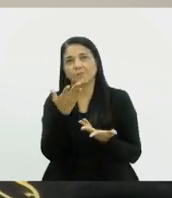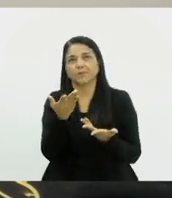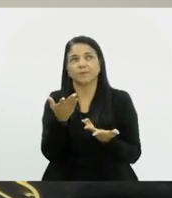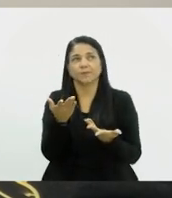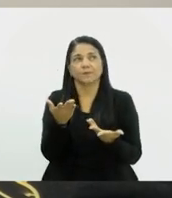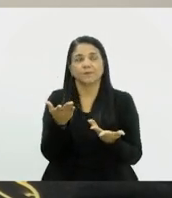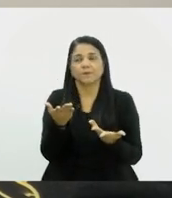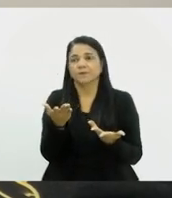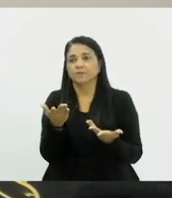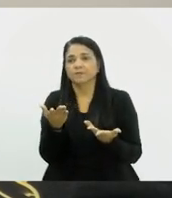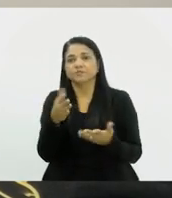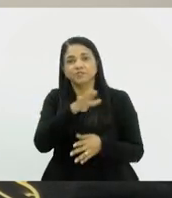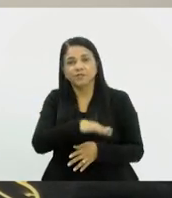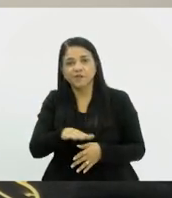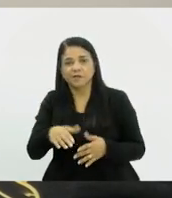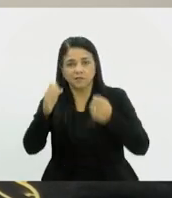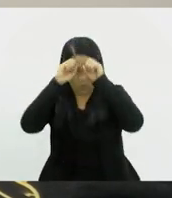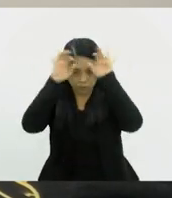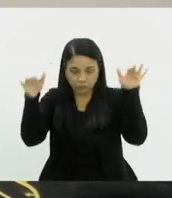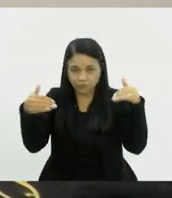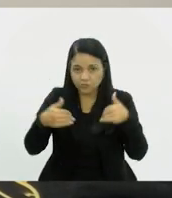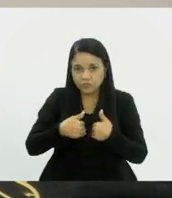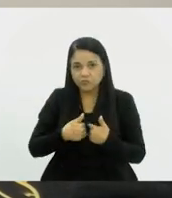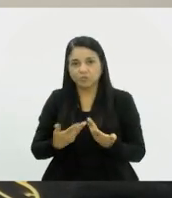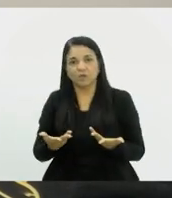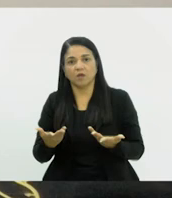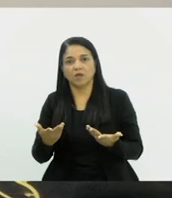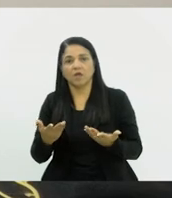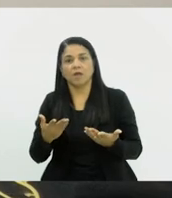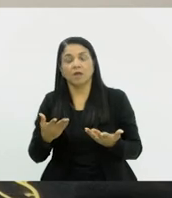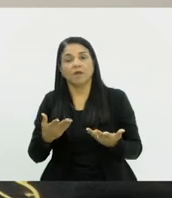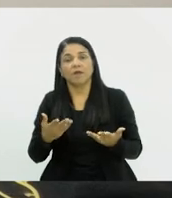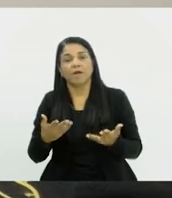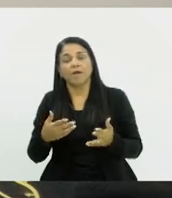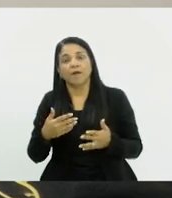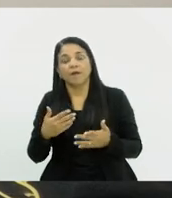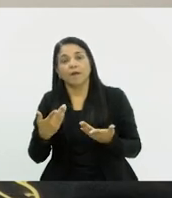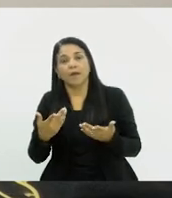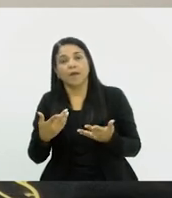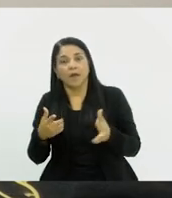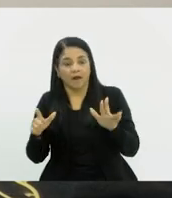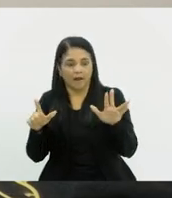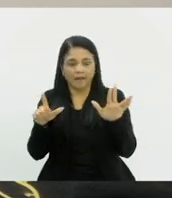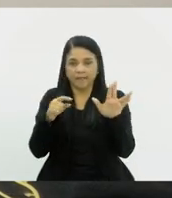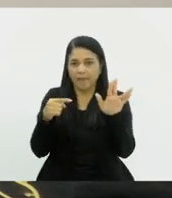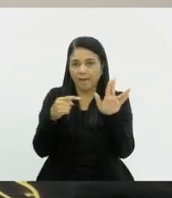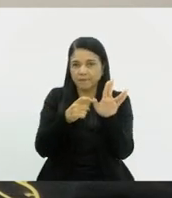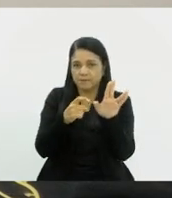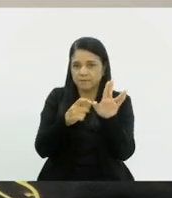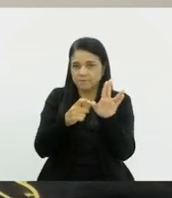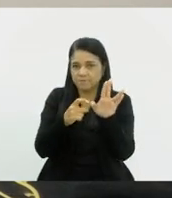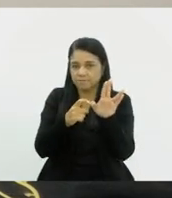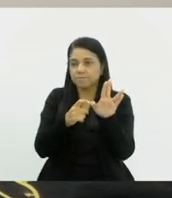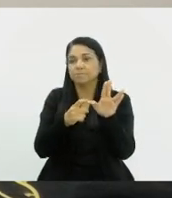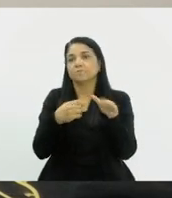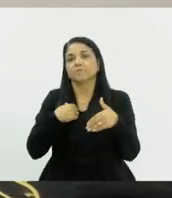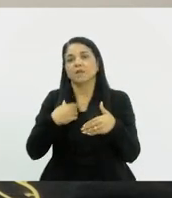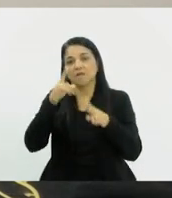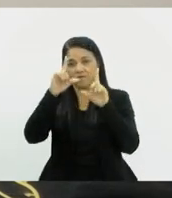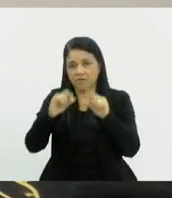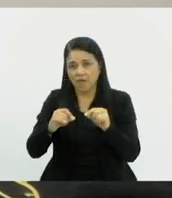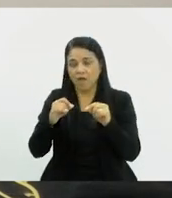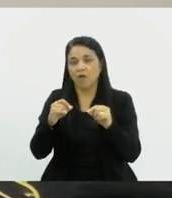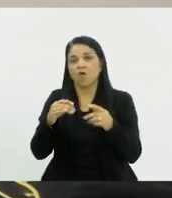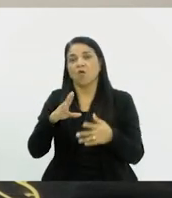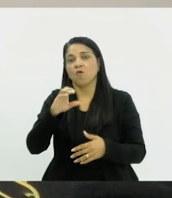eh de criança autista que tem cada vez mais buscado né a cannabis medicinal para redução das convulsões para